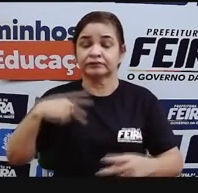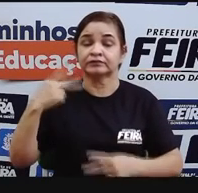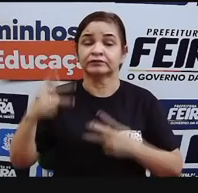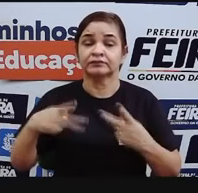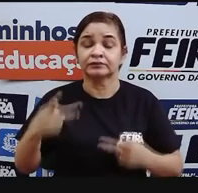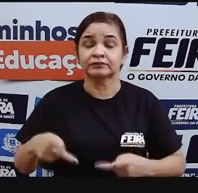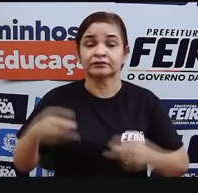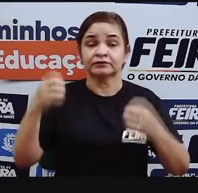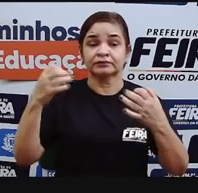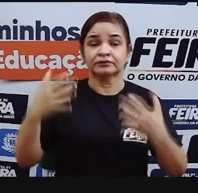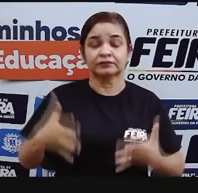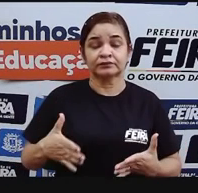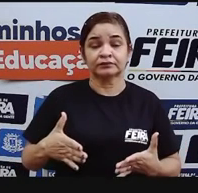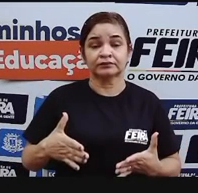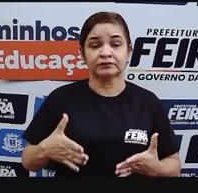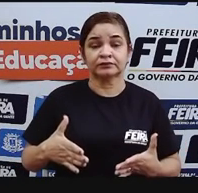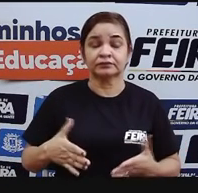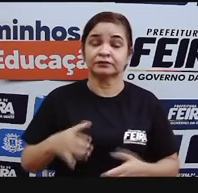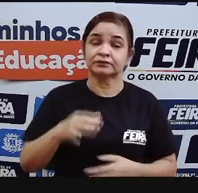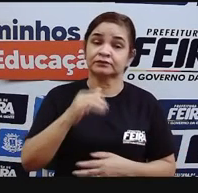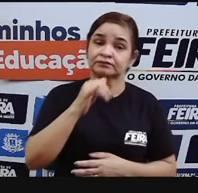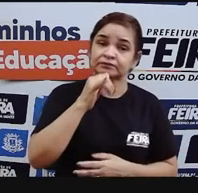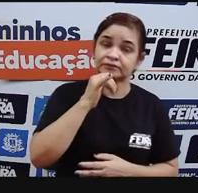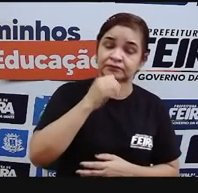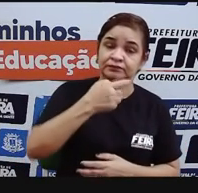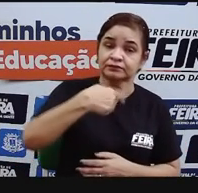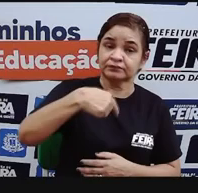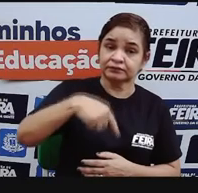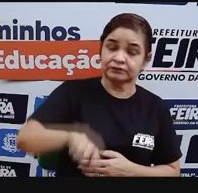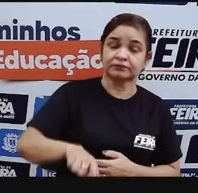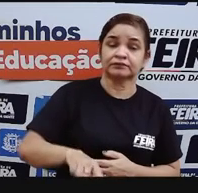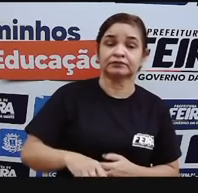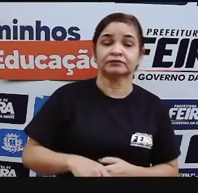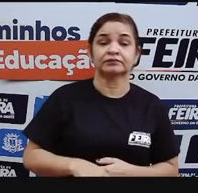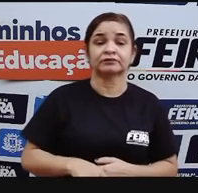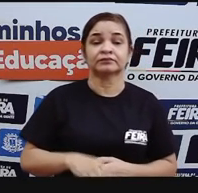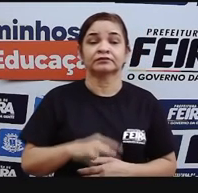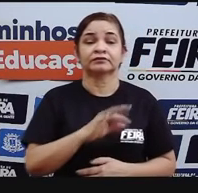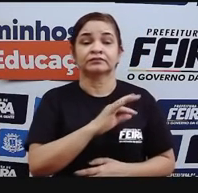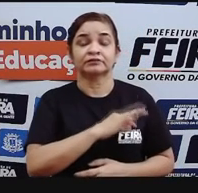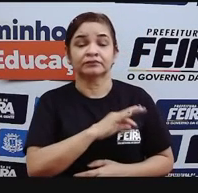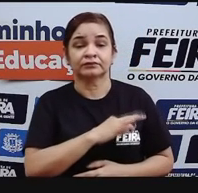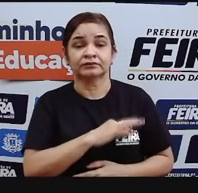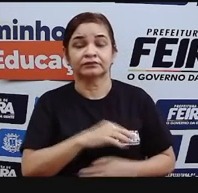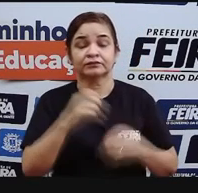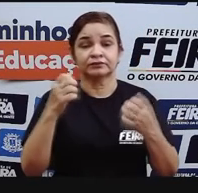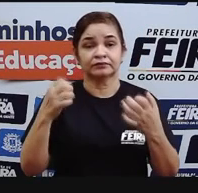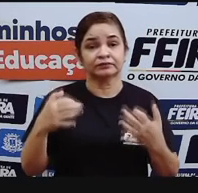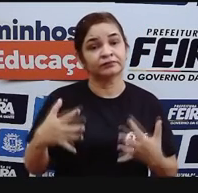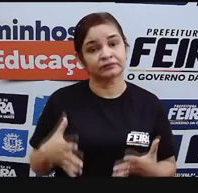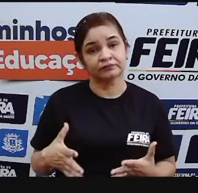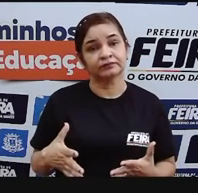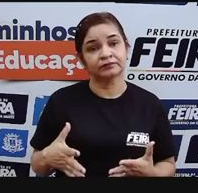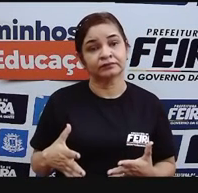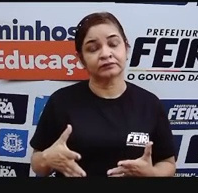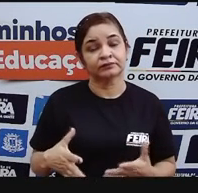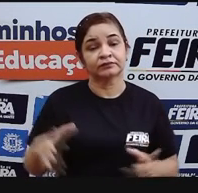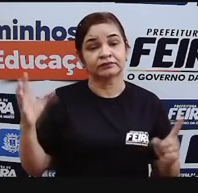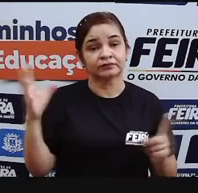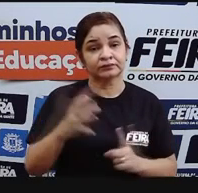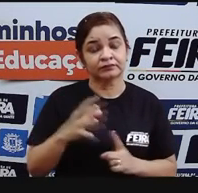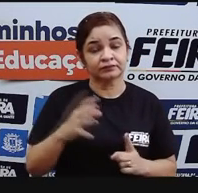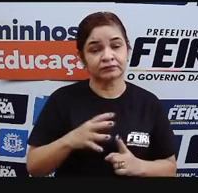de notificações. Ou seja, mais mulheres a cada ano vêm denunciando as